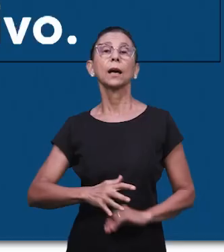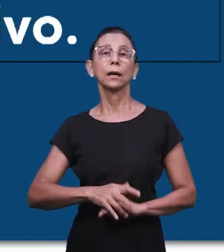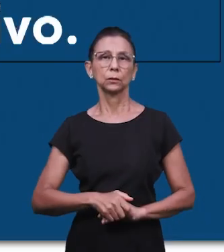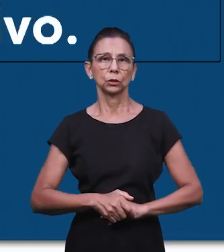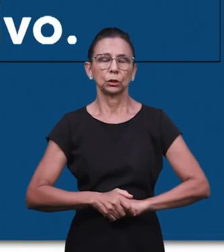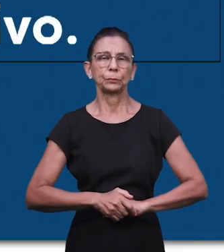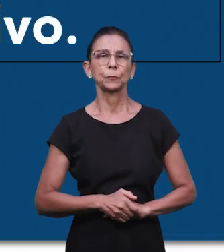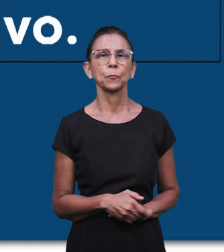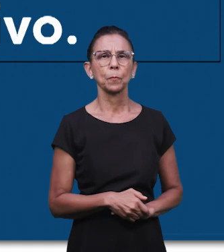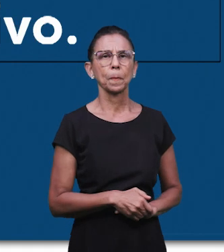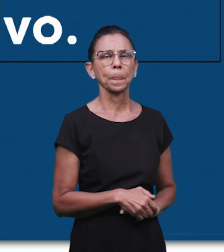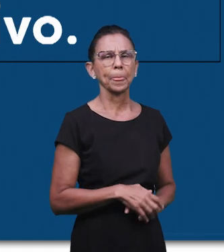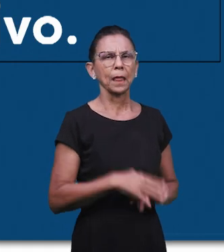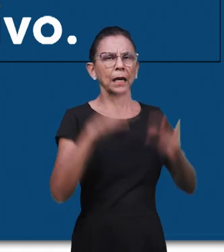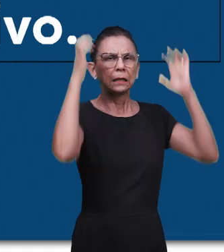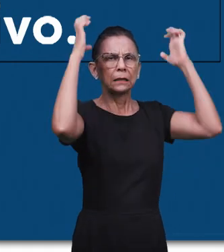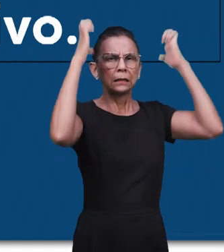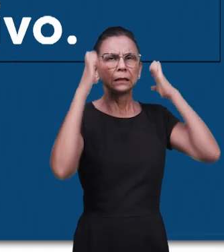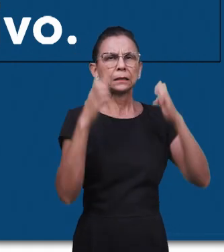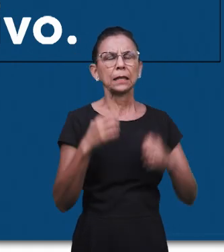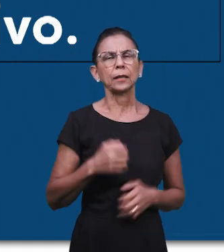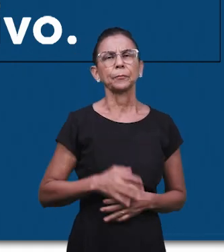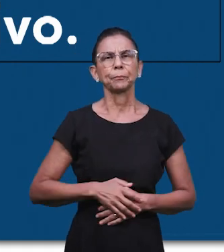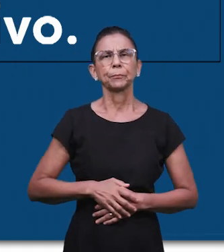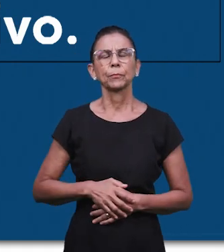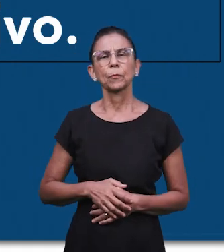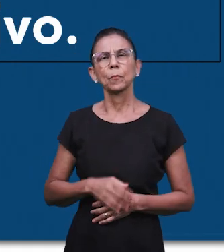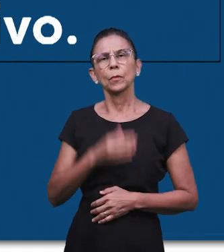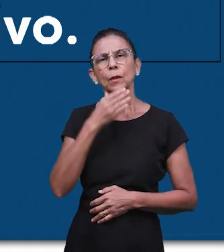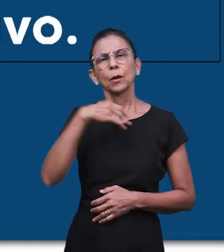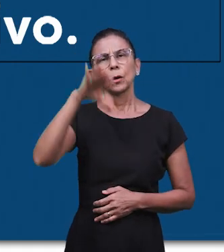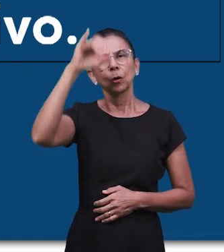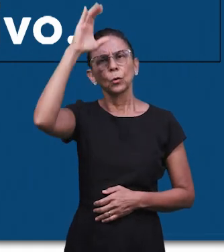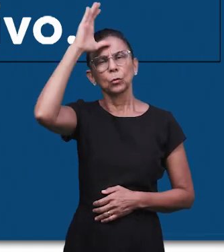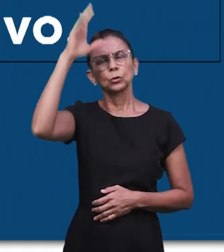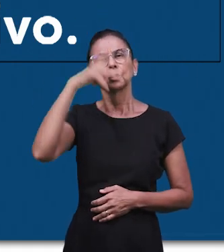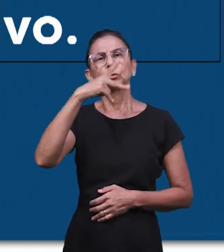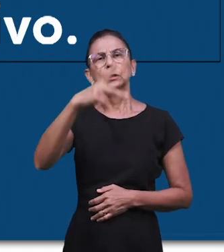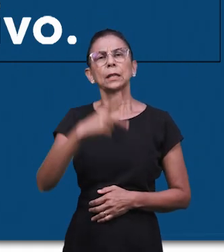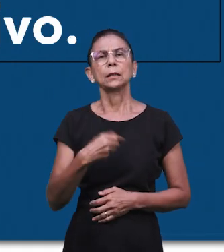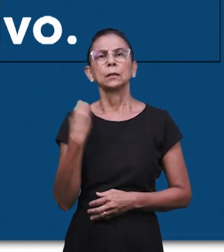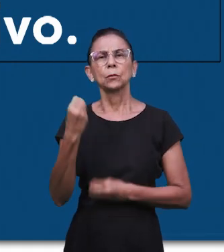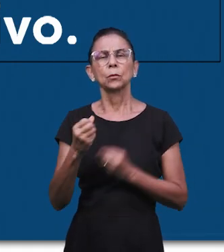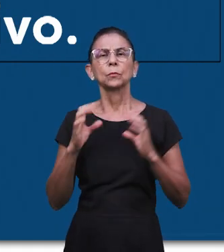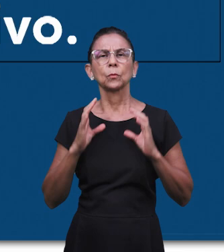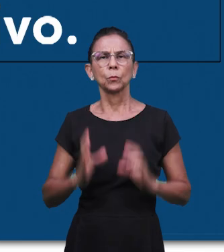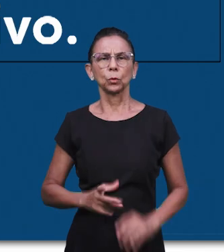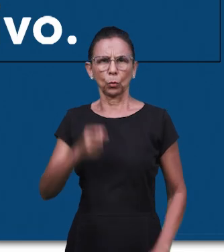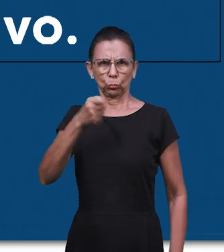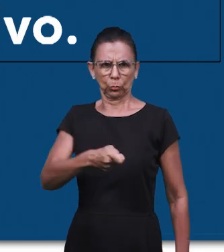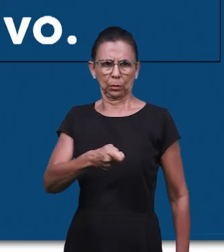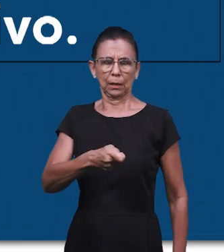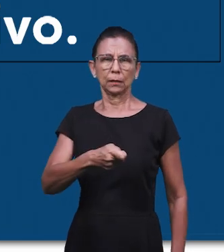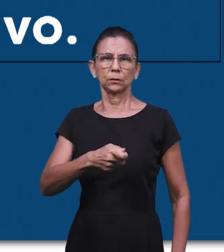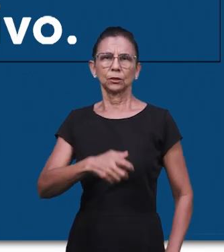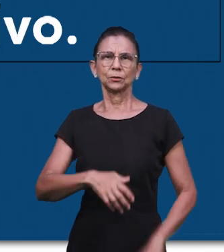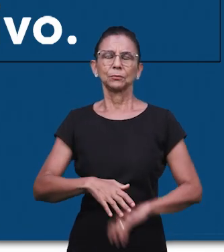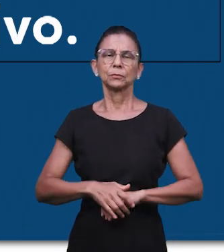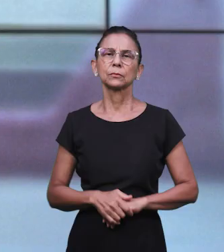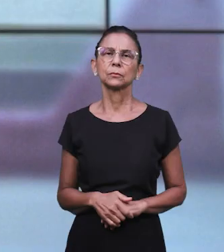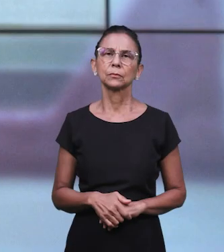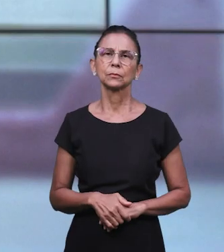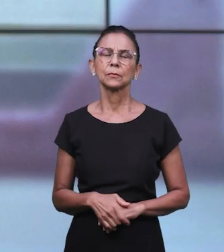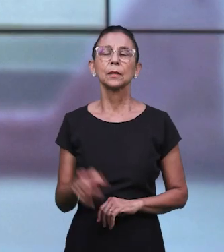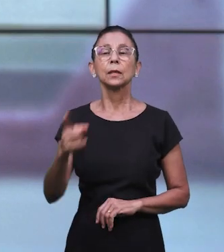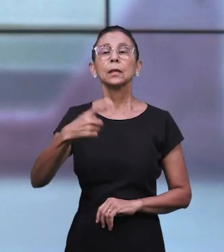foi autoritário? E nós, como temos sido na educação dos nossos filhos? Para responder com clareza,